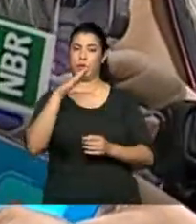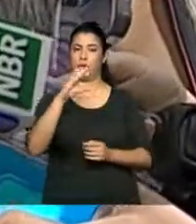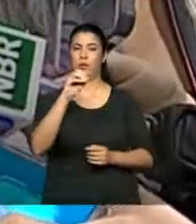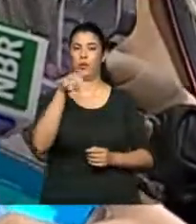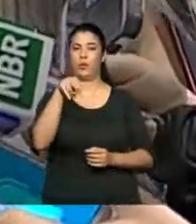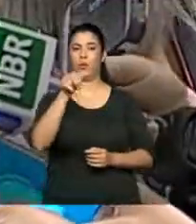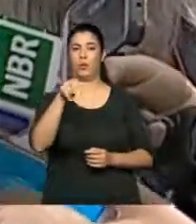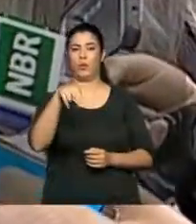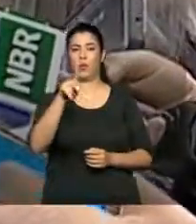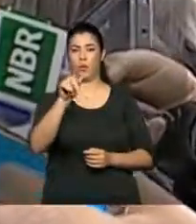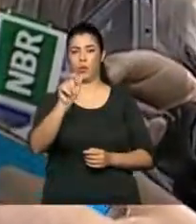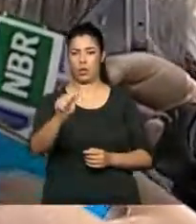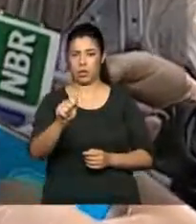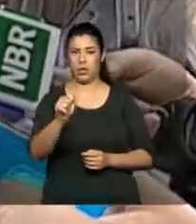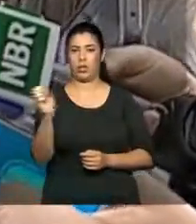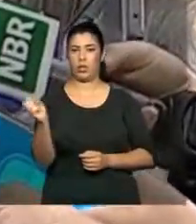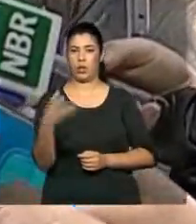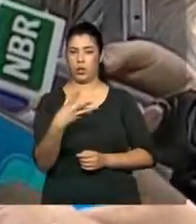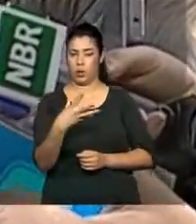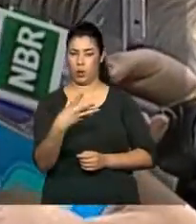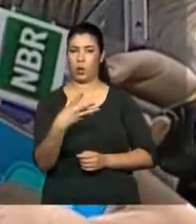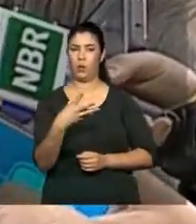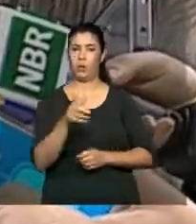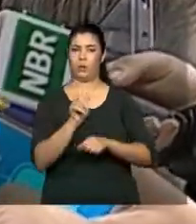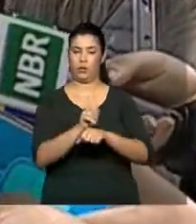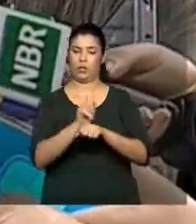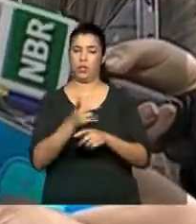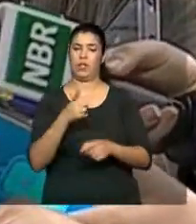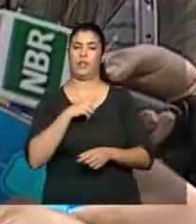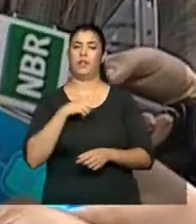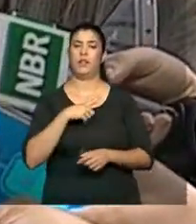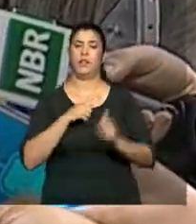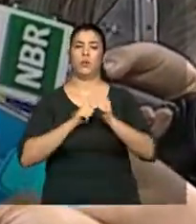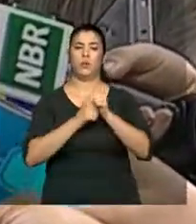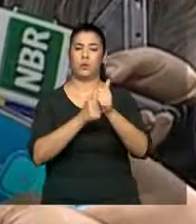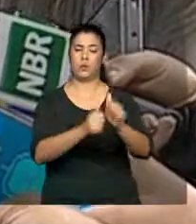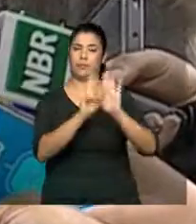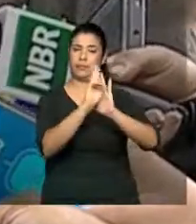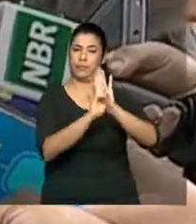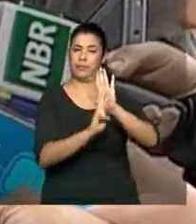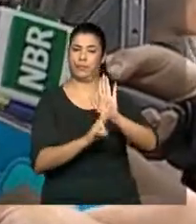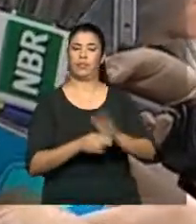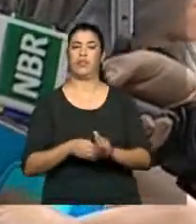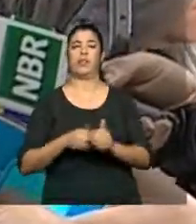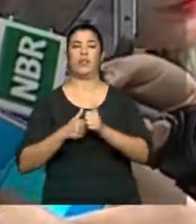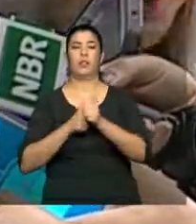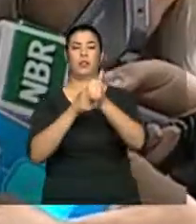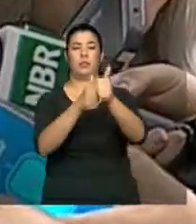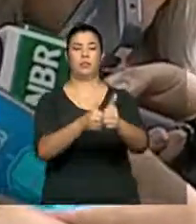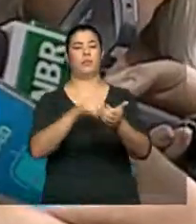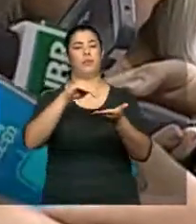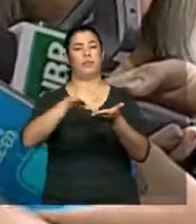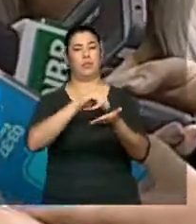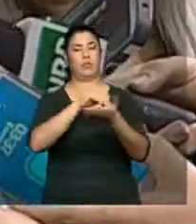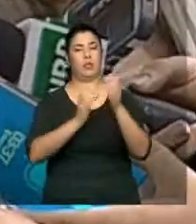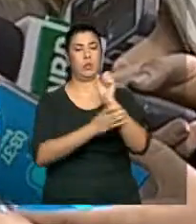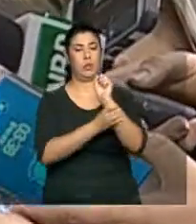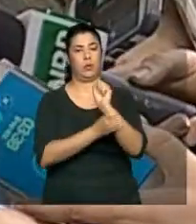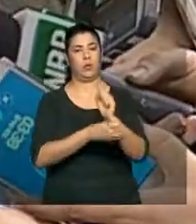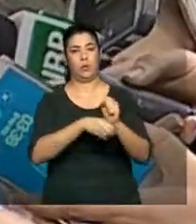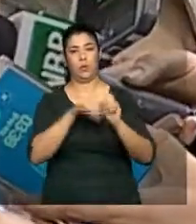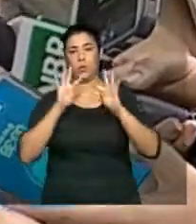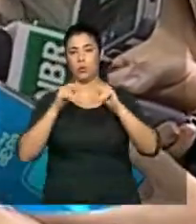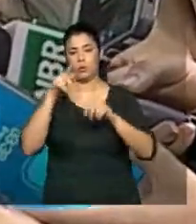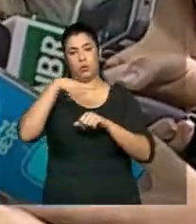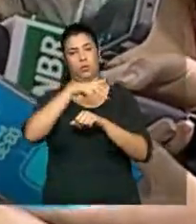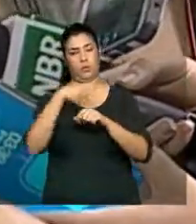primeira manifestação nesta nova gestão seja o encaminhamento de recomendações aos secretários de segurança de todo o país. Por quê?